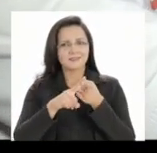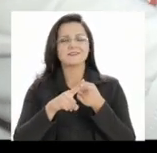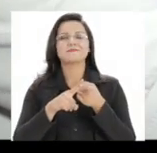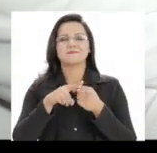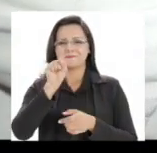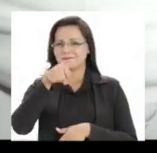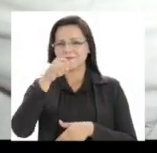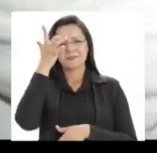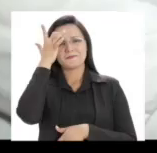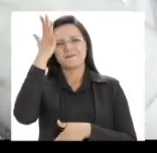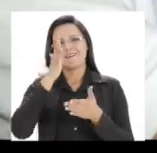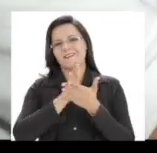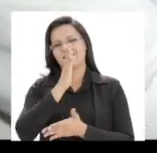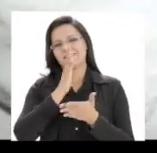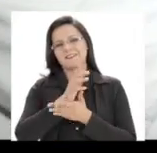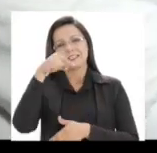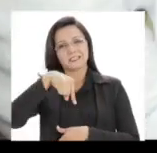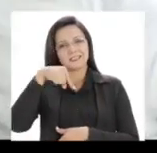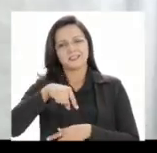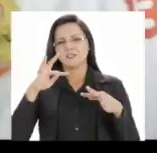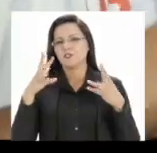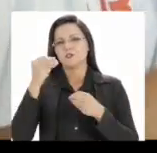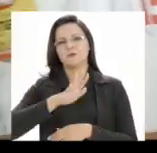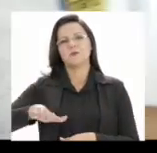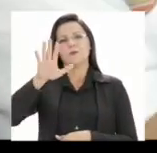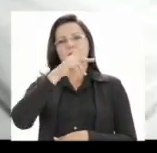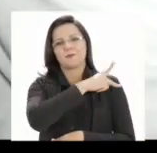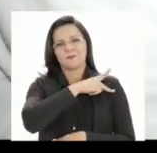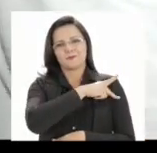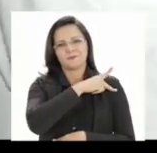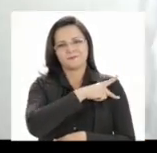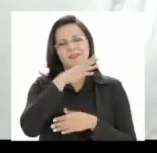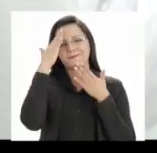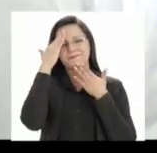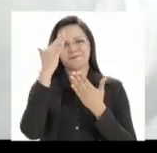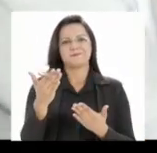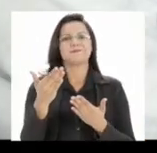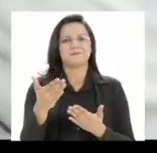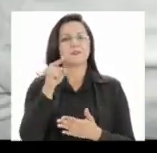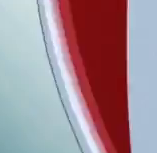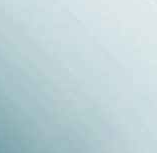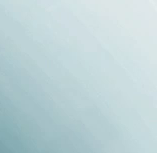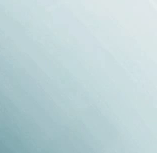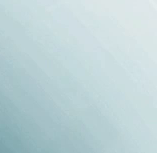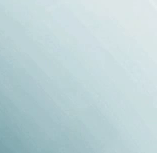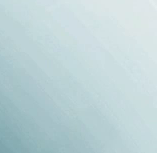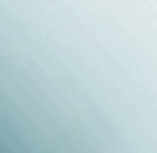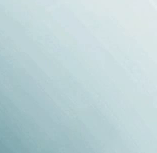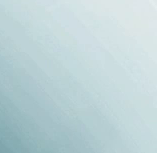ganha? Ganha, mas é detonado, disparado. E ganha no estado inteiro. Obrigado. É nosso, você é o